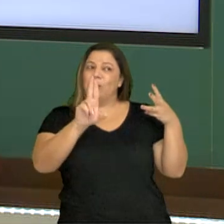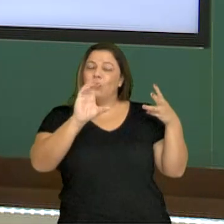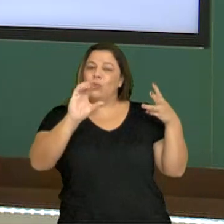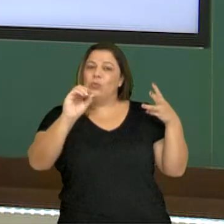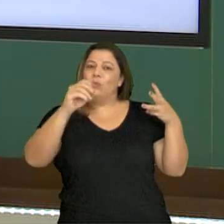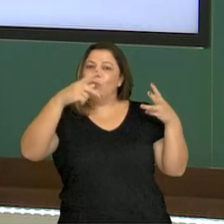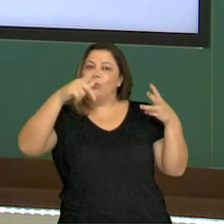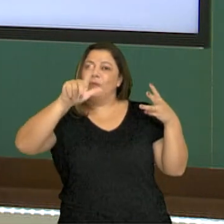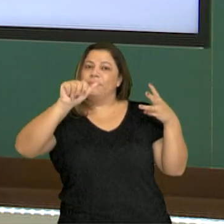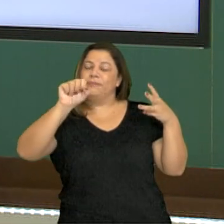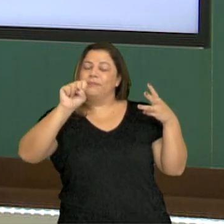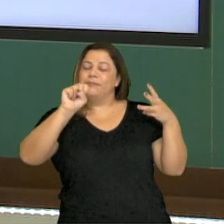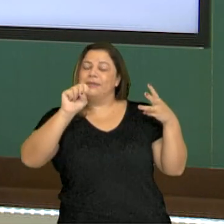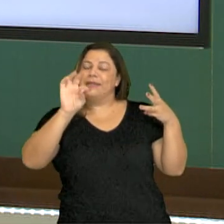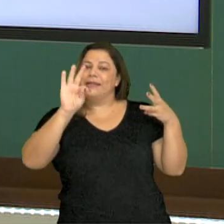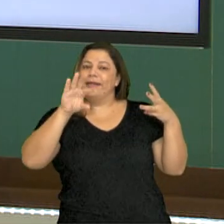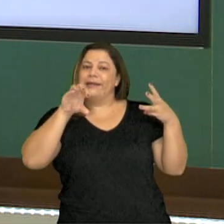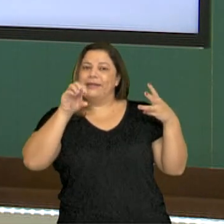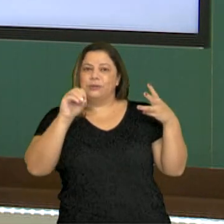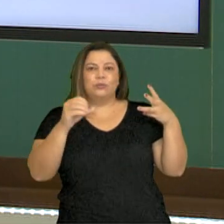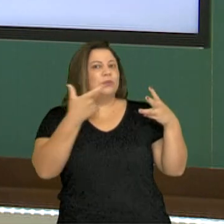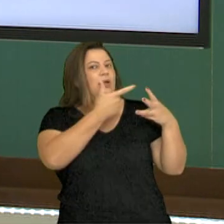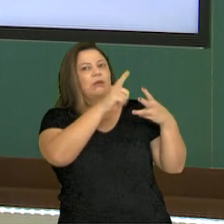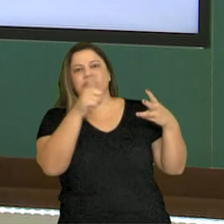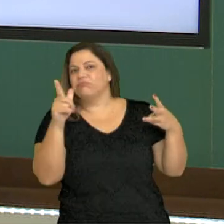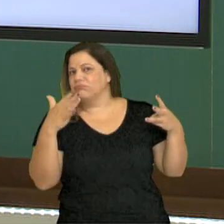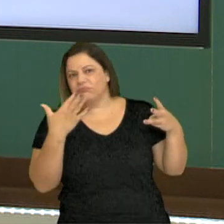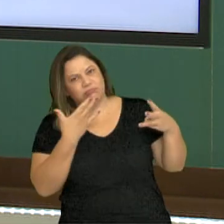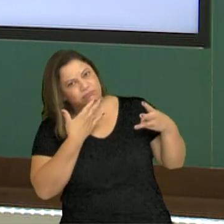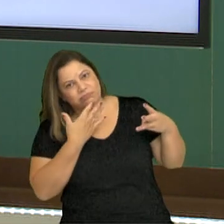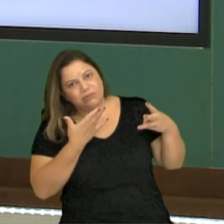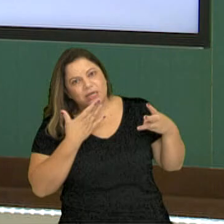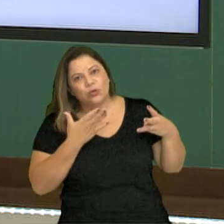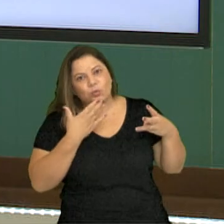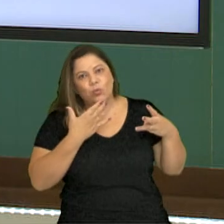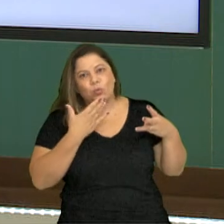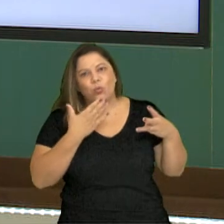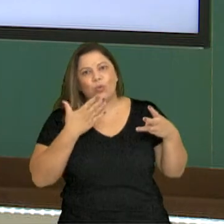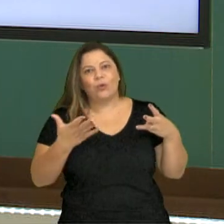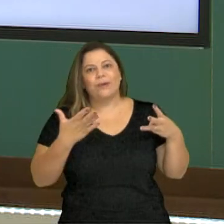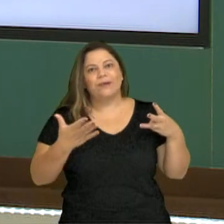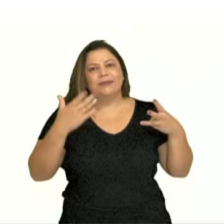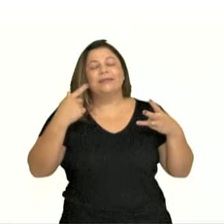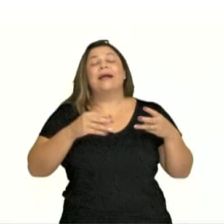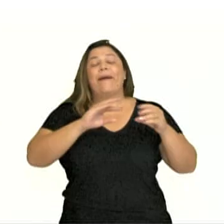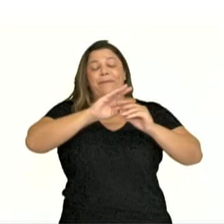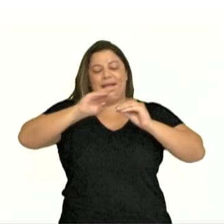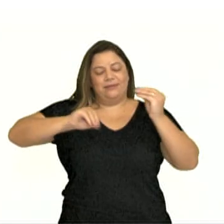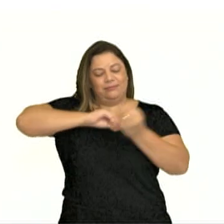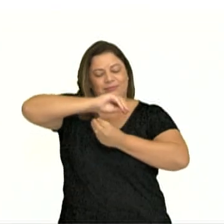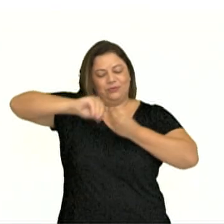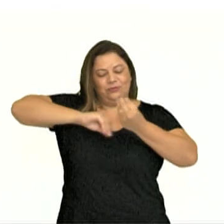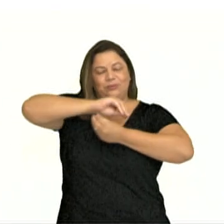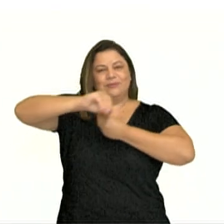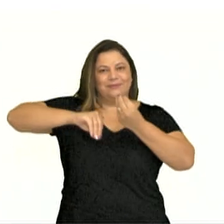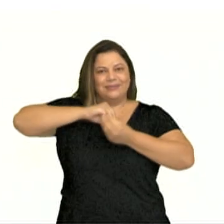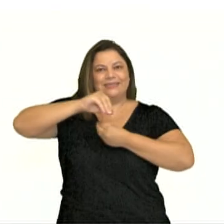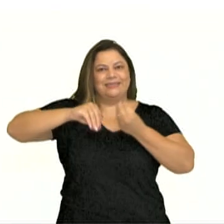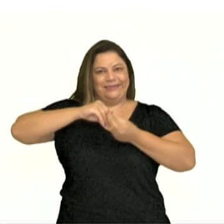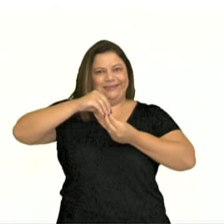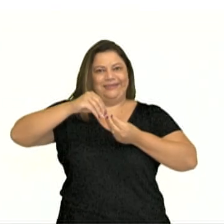não armazenam coloração, pigmento, mas sim substância nutritiva para a